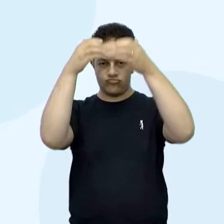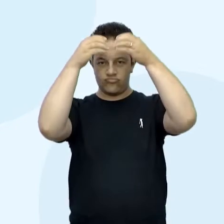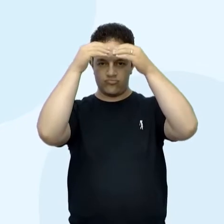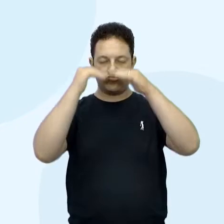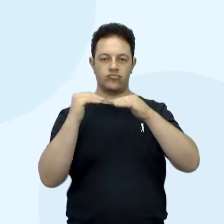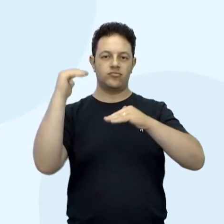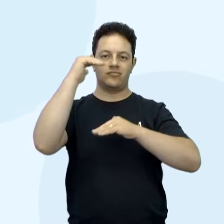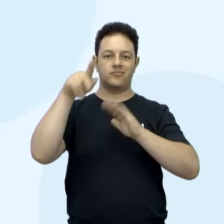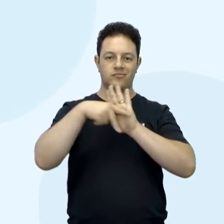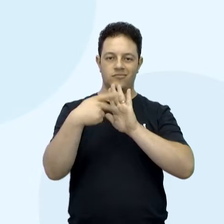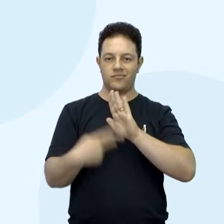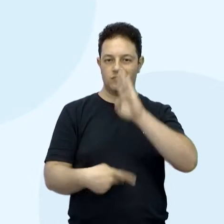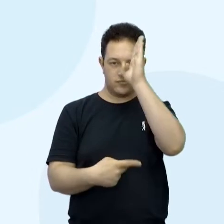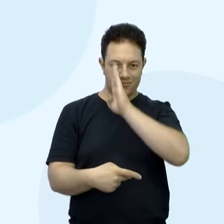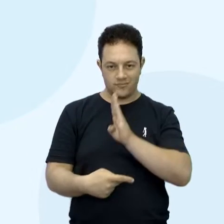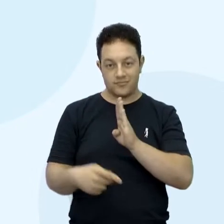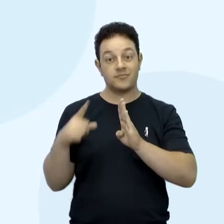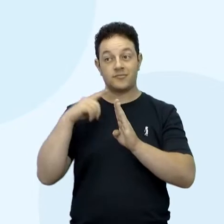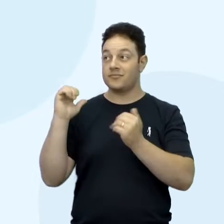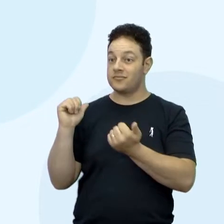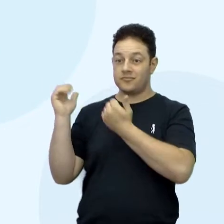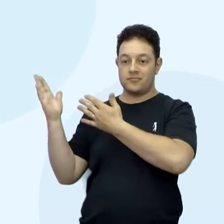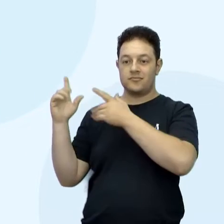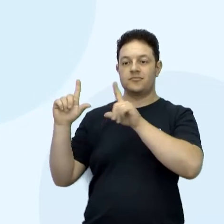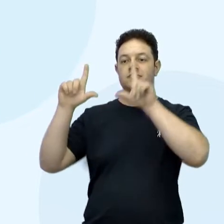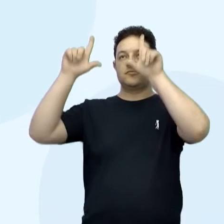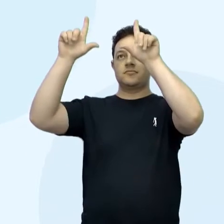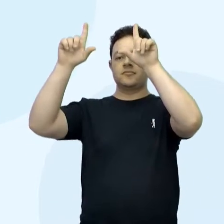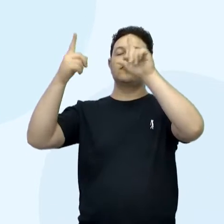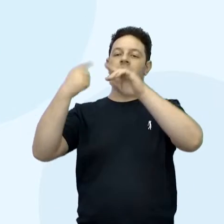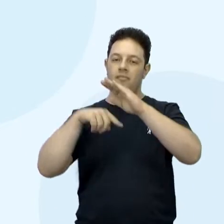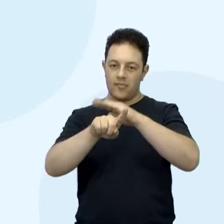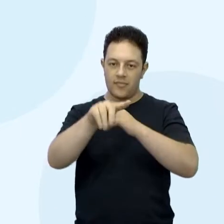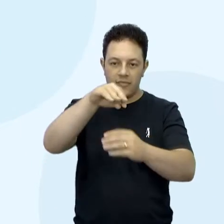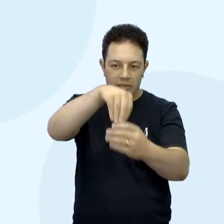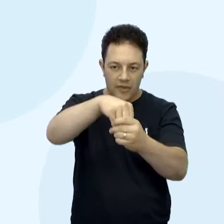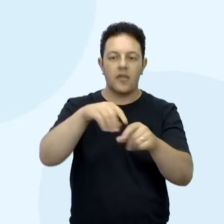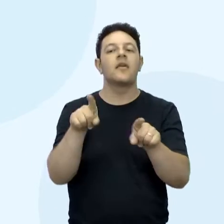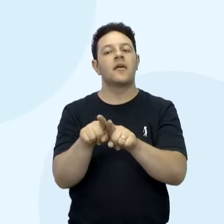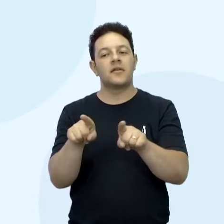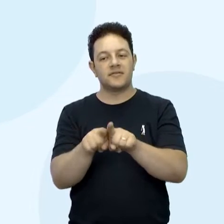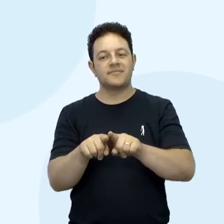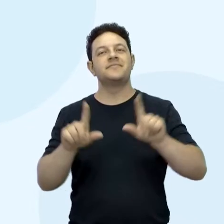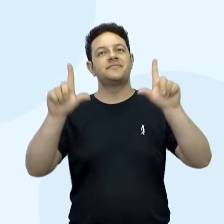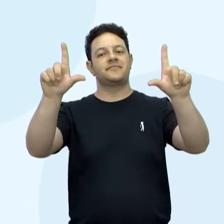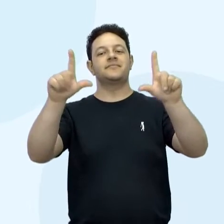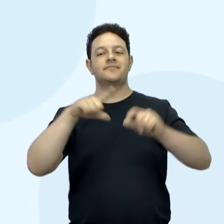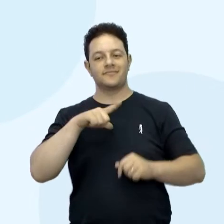Então está tanto lá fora quanto dentro da catedral, beleza?